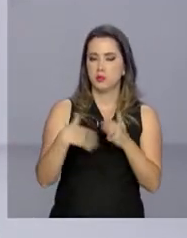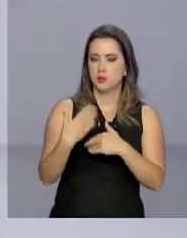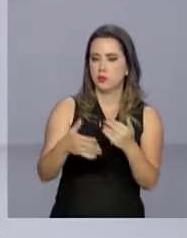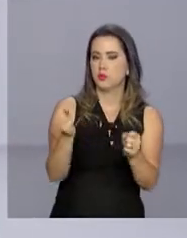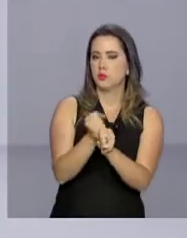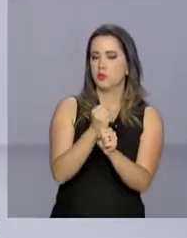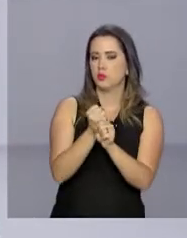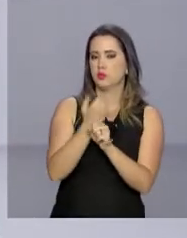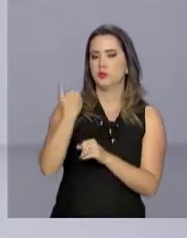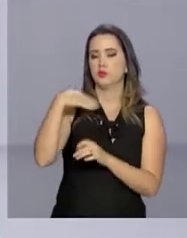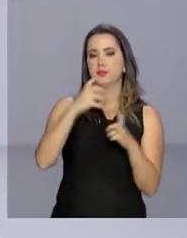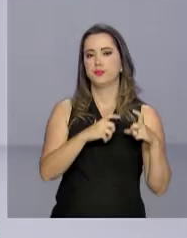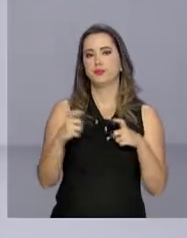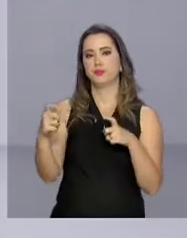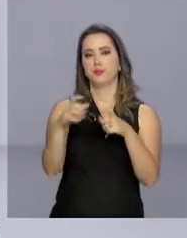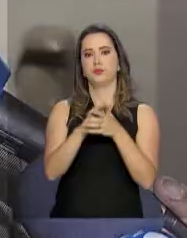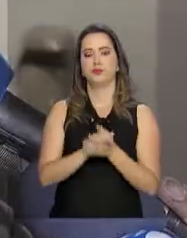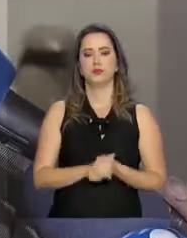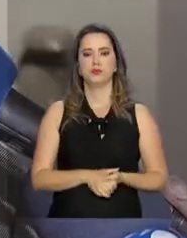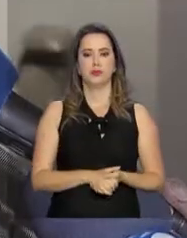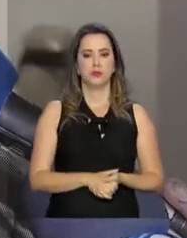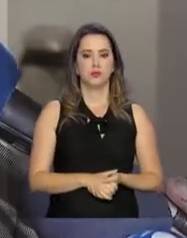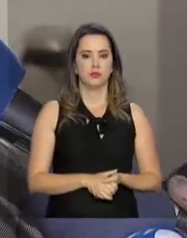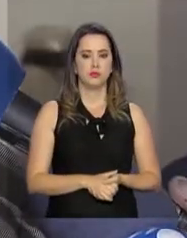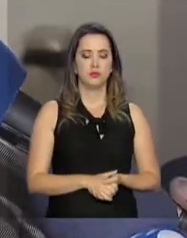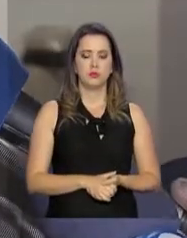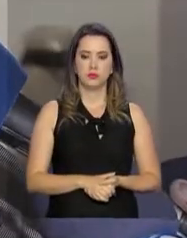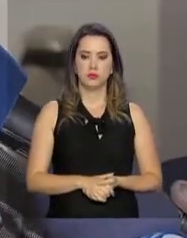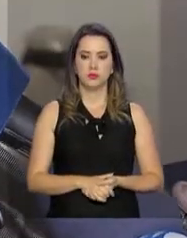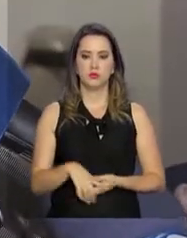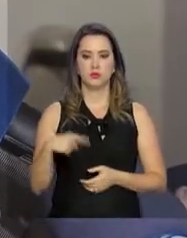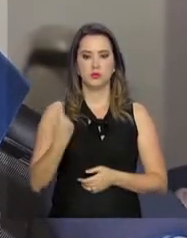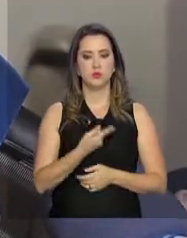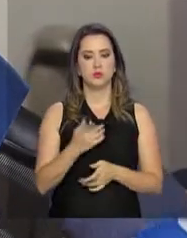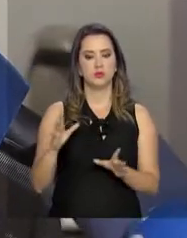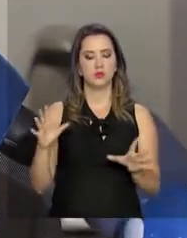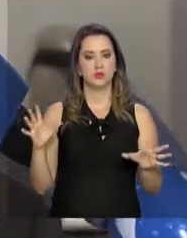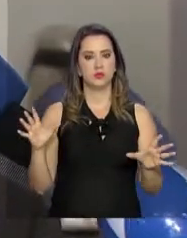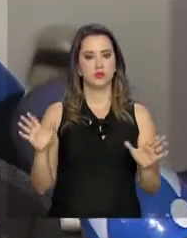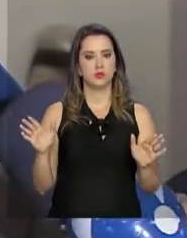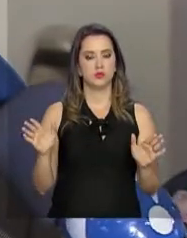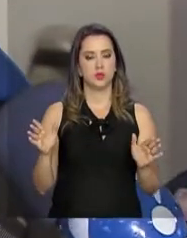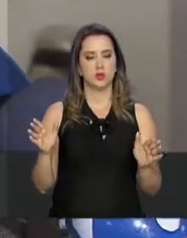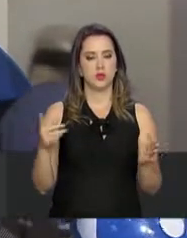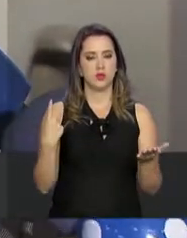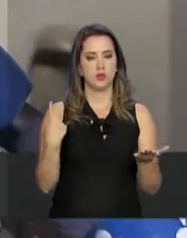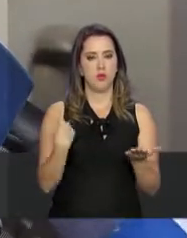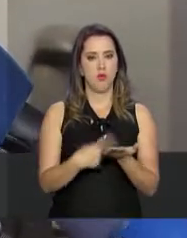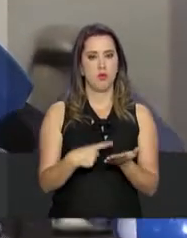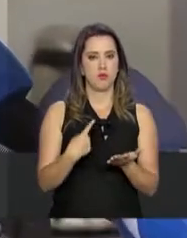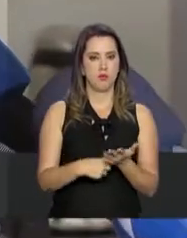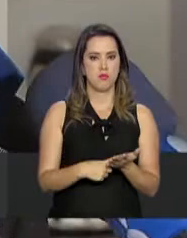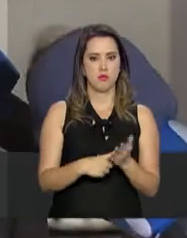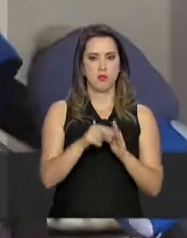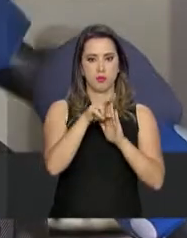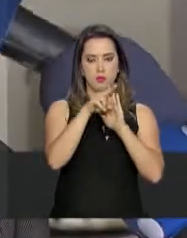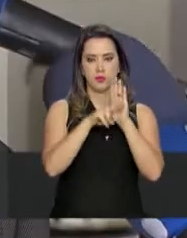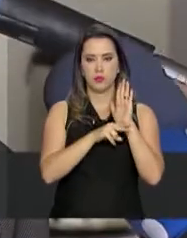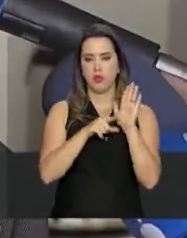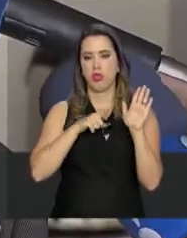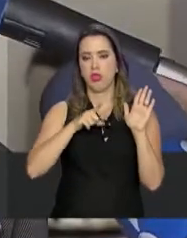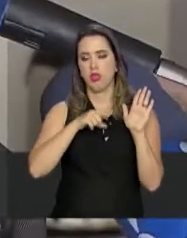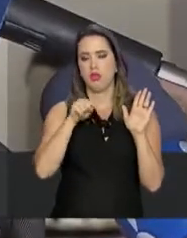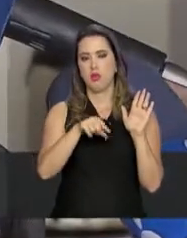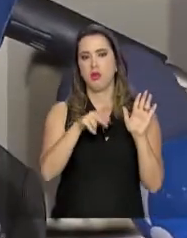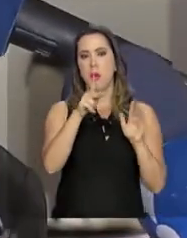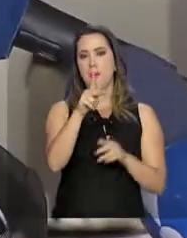mais unidades prisionais nós fechamos exatamente um protocolo para que você tenha chamadas